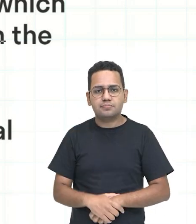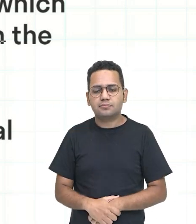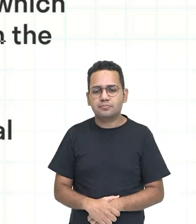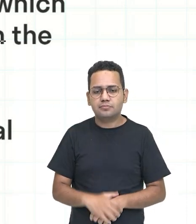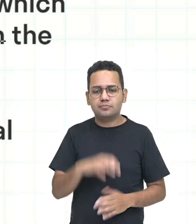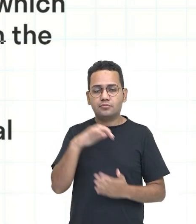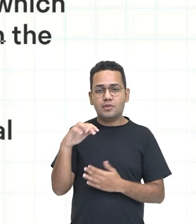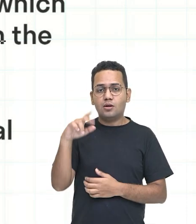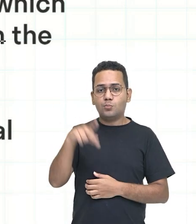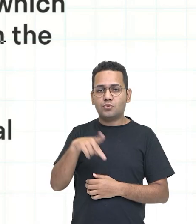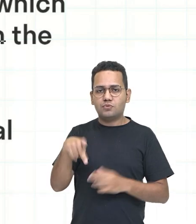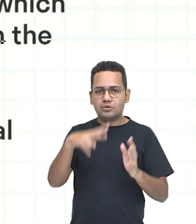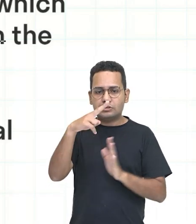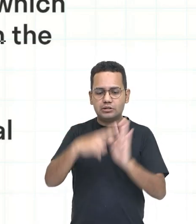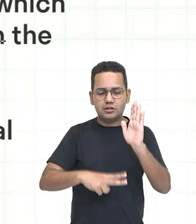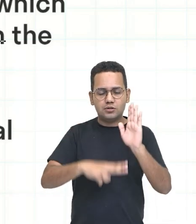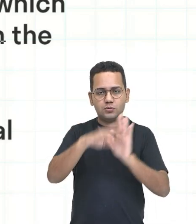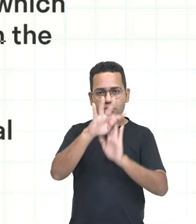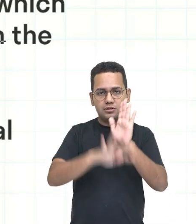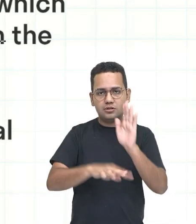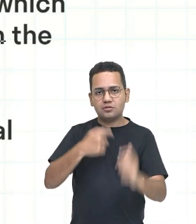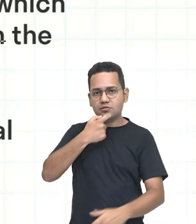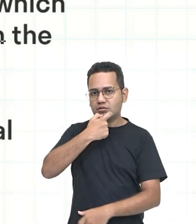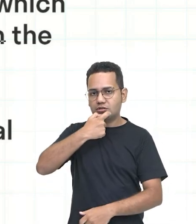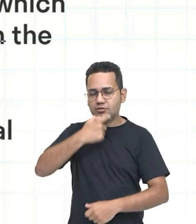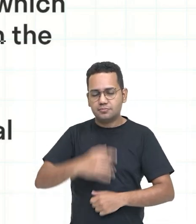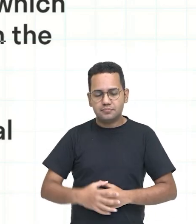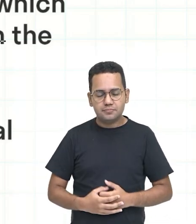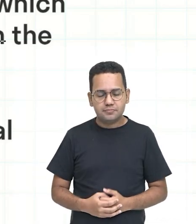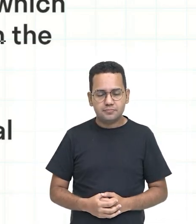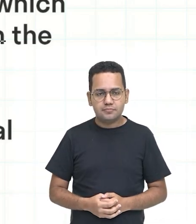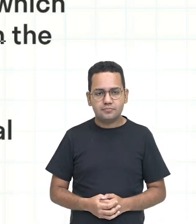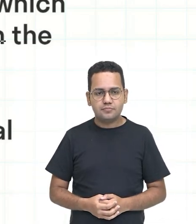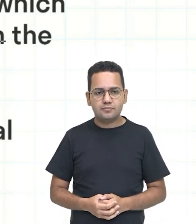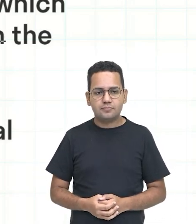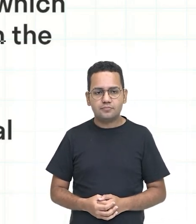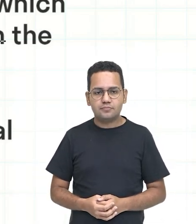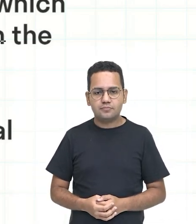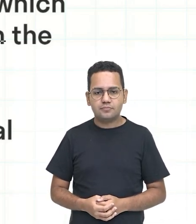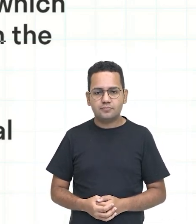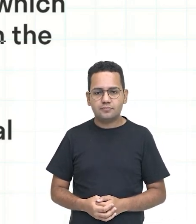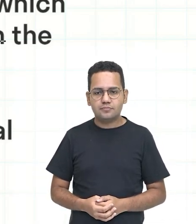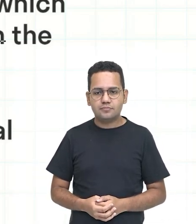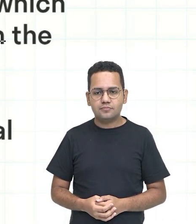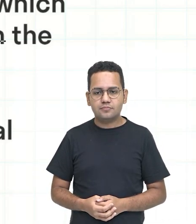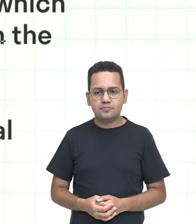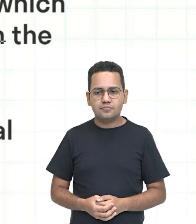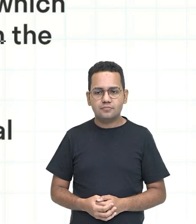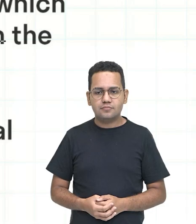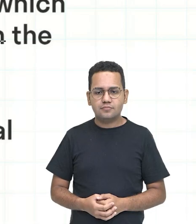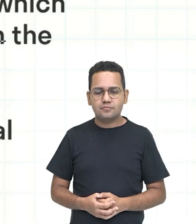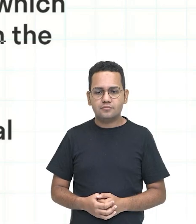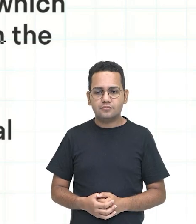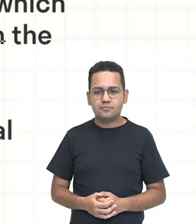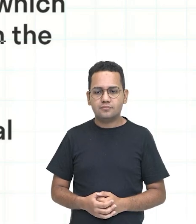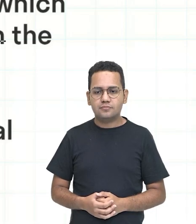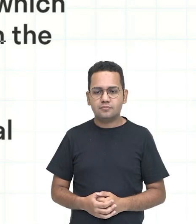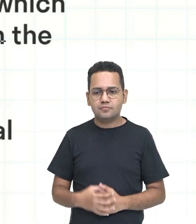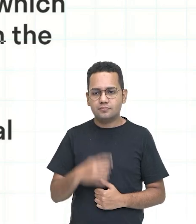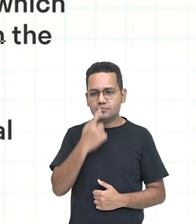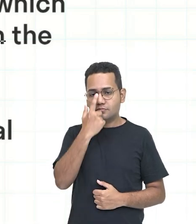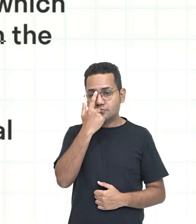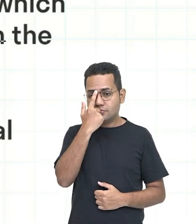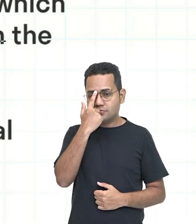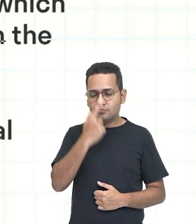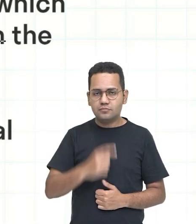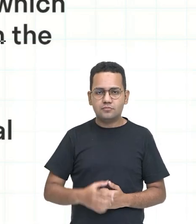describes gravity on a large scale, and Quantum Mechanics, which describes the other